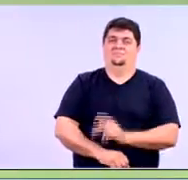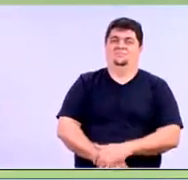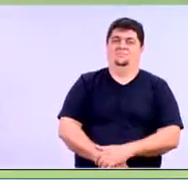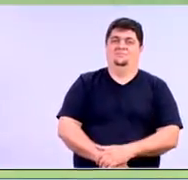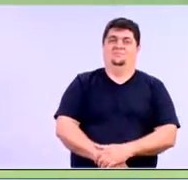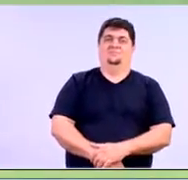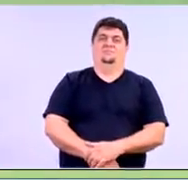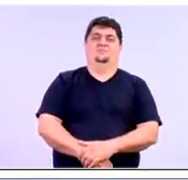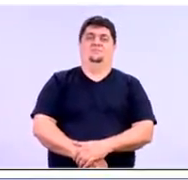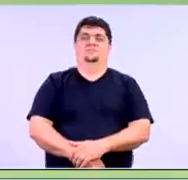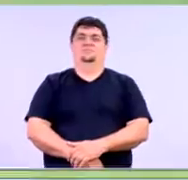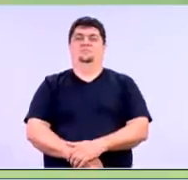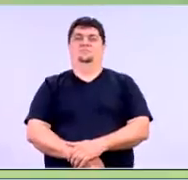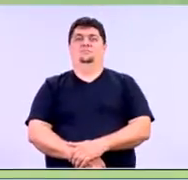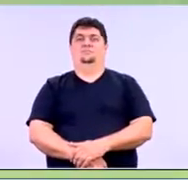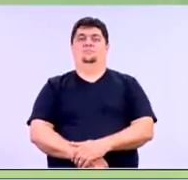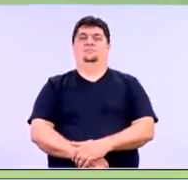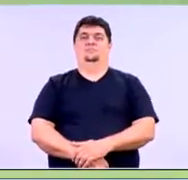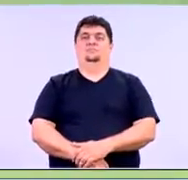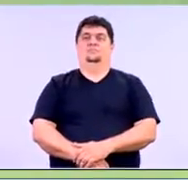anterioridade.